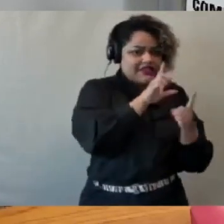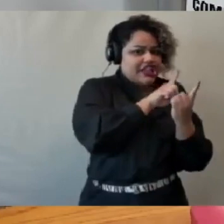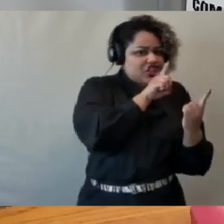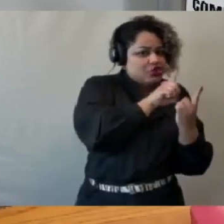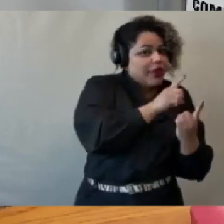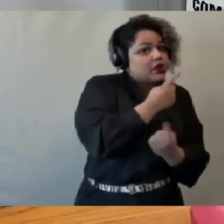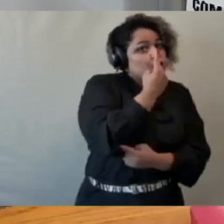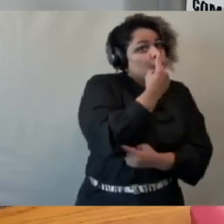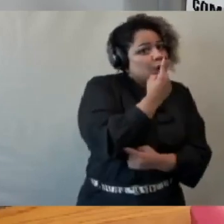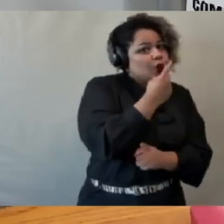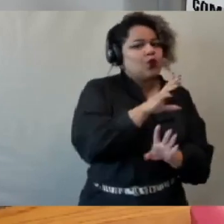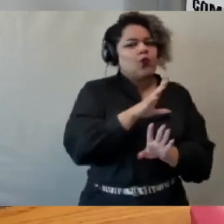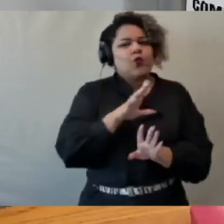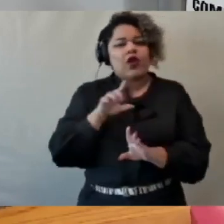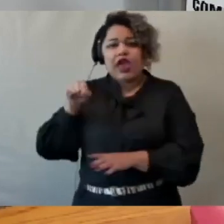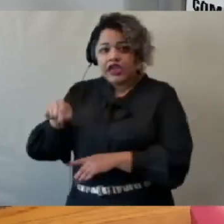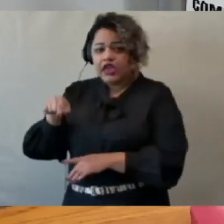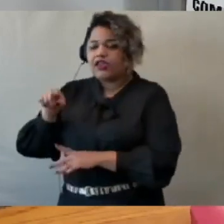outro.